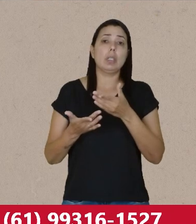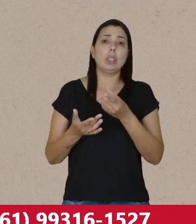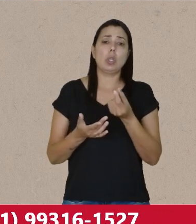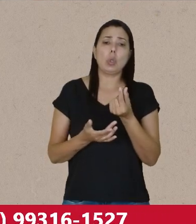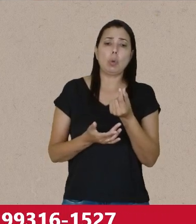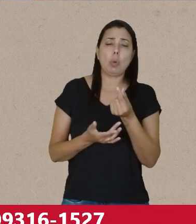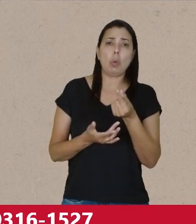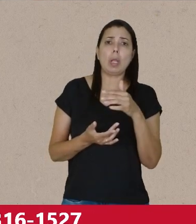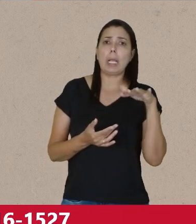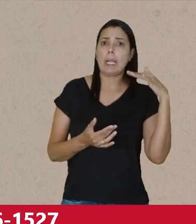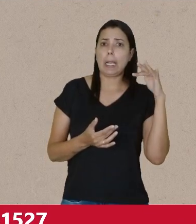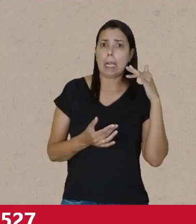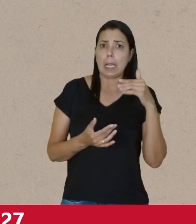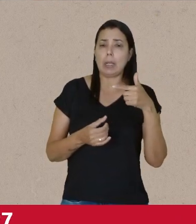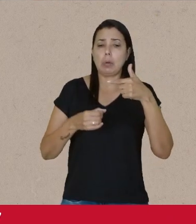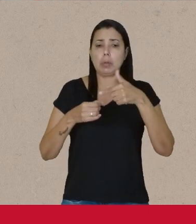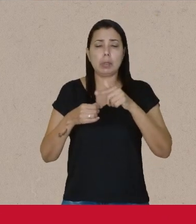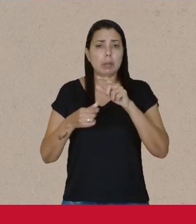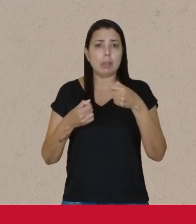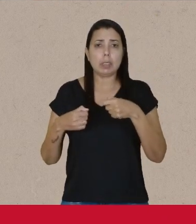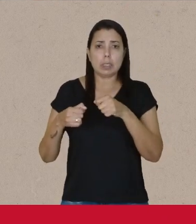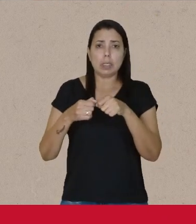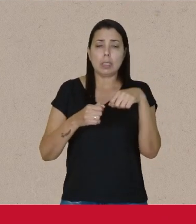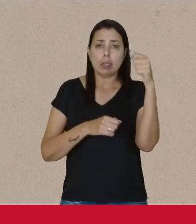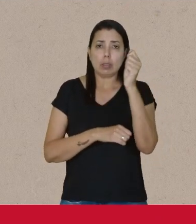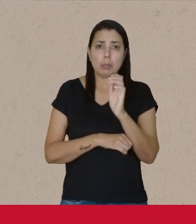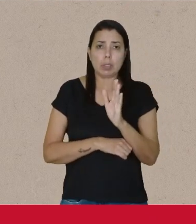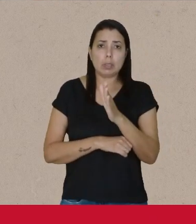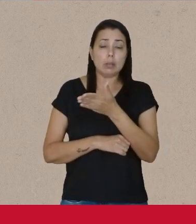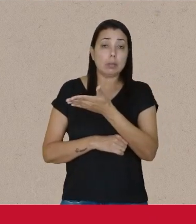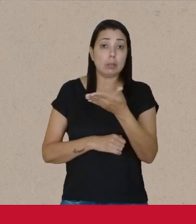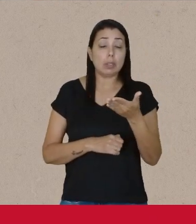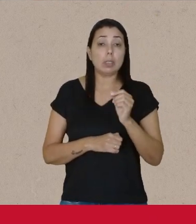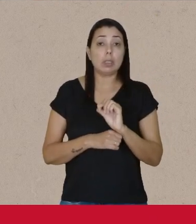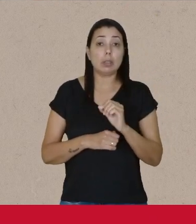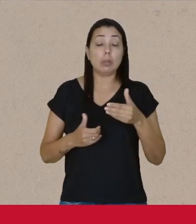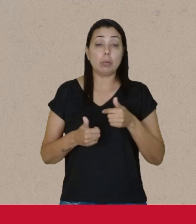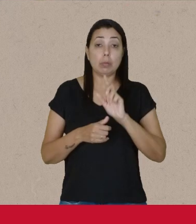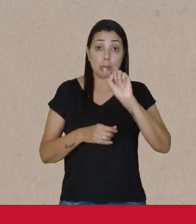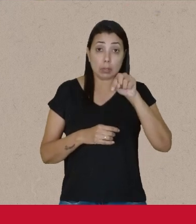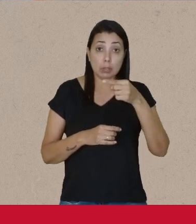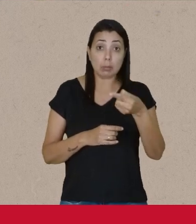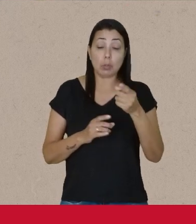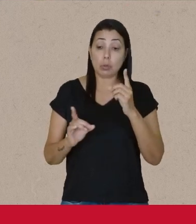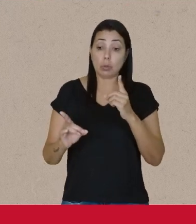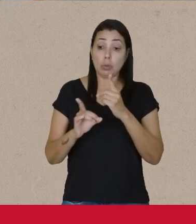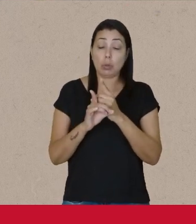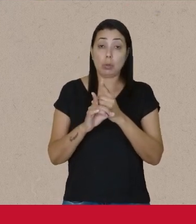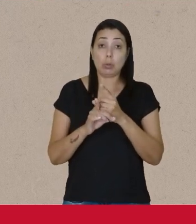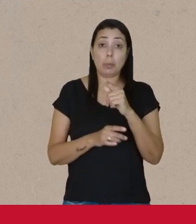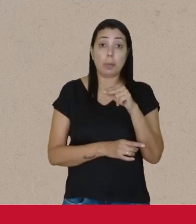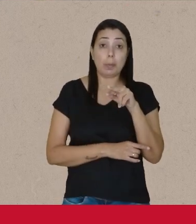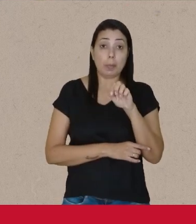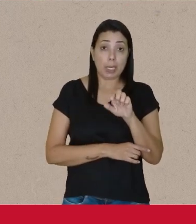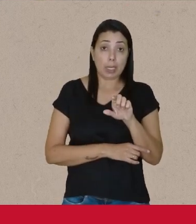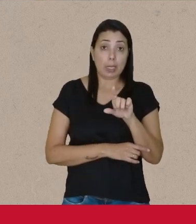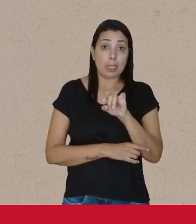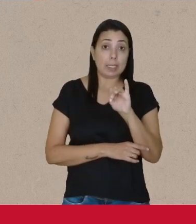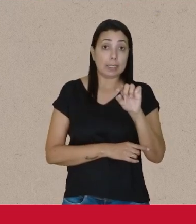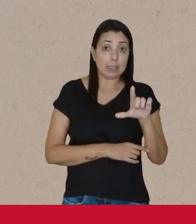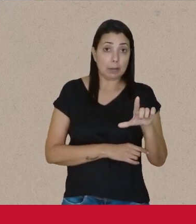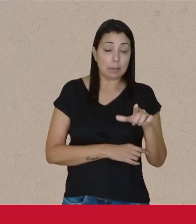do combustível, o que é desnecessário porque o Brasil é grande produtor, sobretudo depois das descobertas do pré-sal.